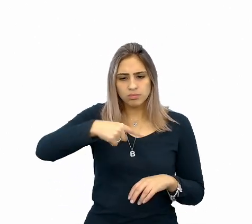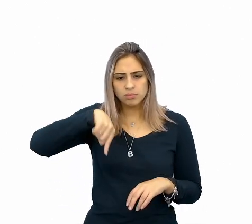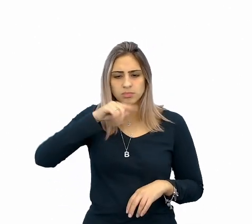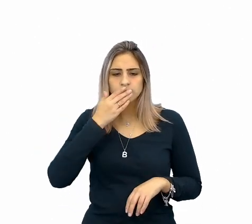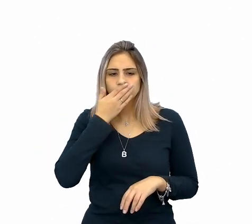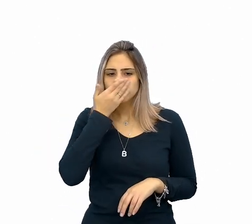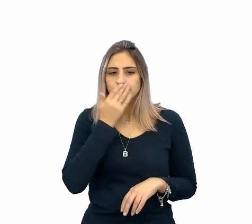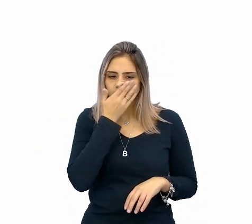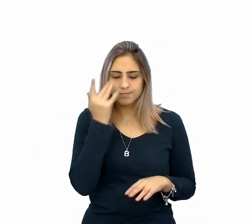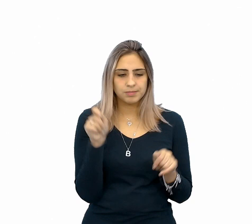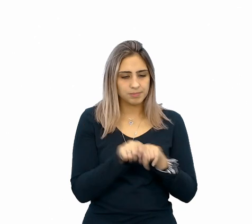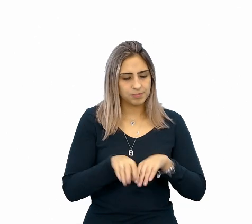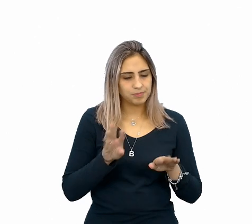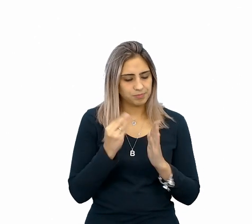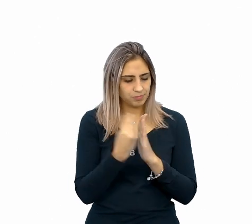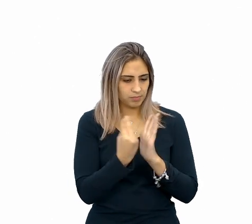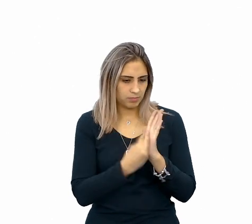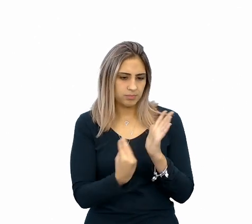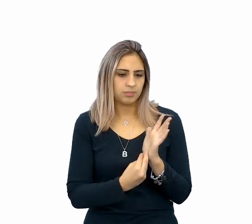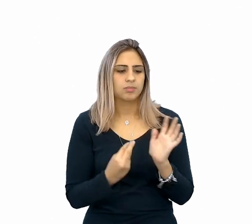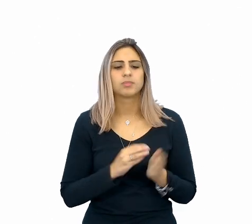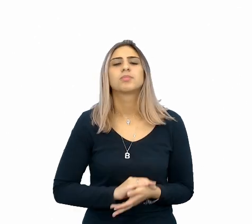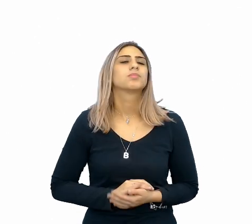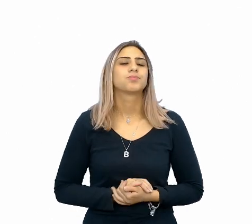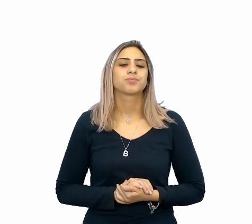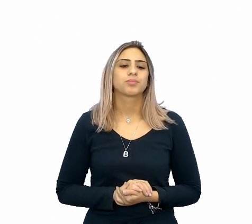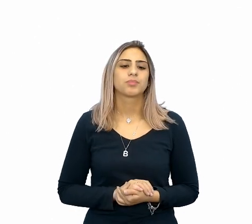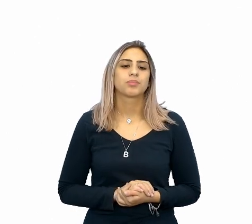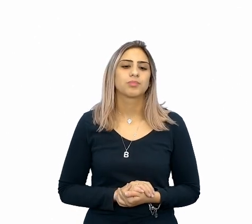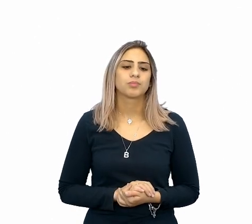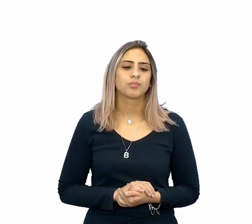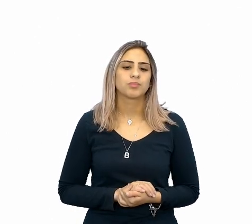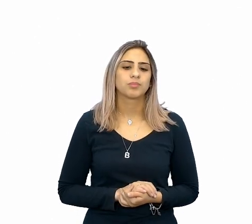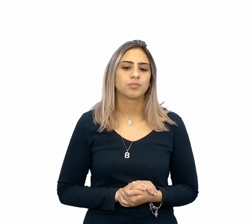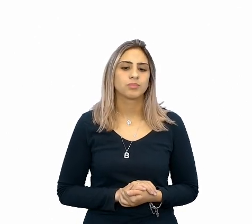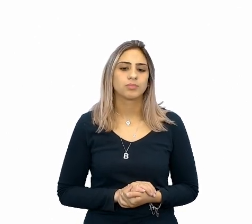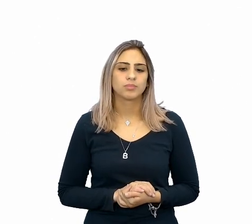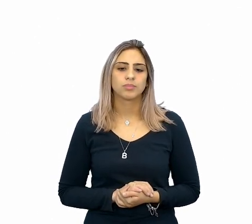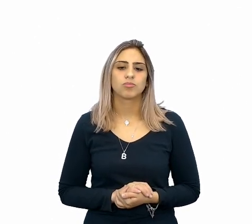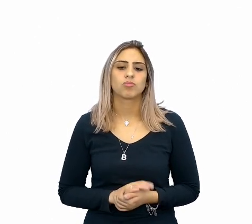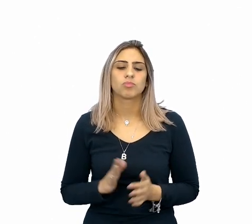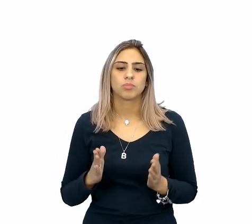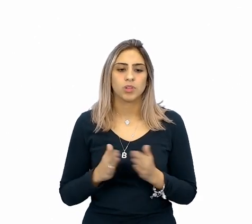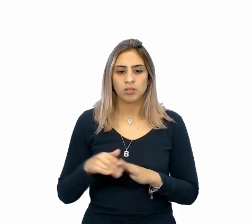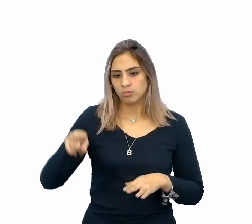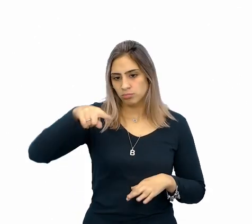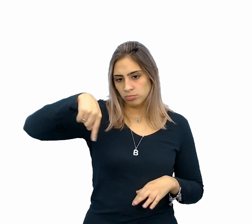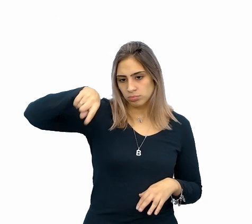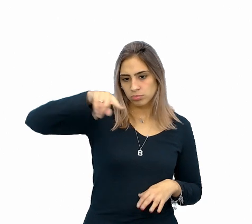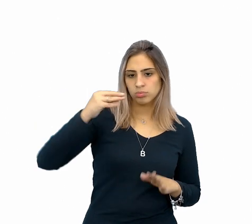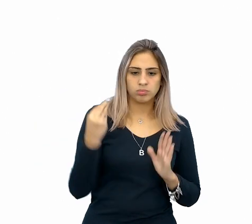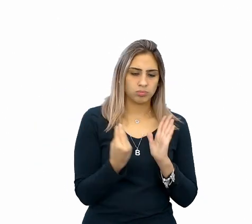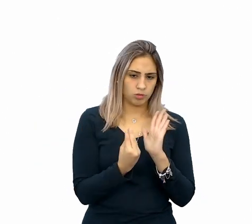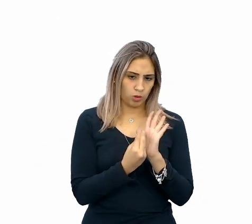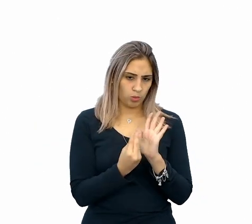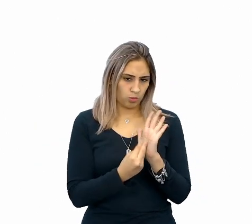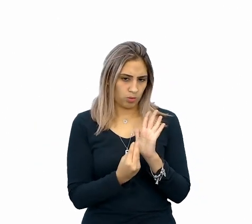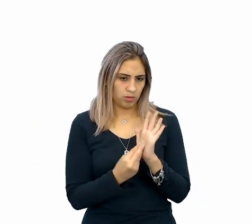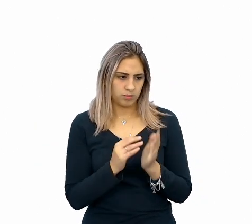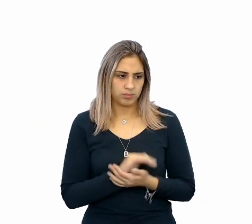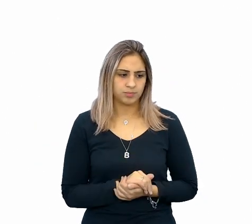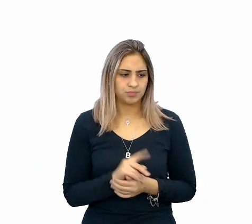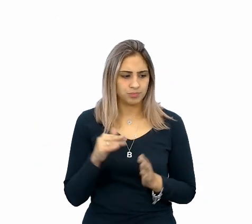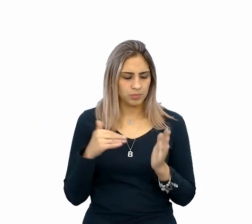vocês registrassem aí, vou pedir para os operadores colocarem aí